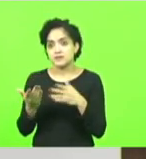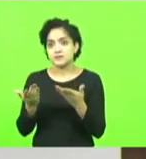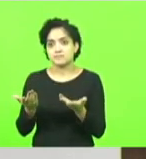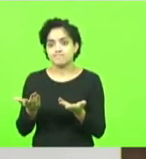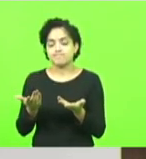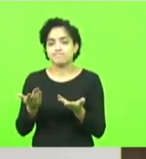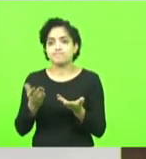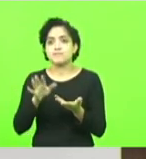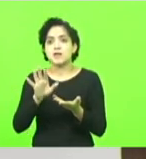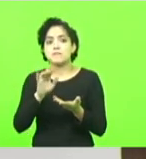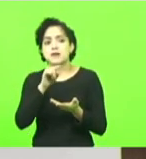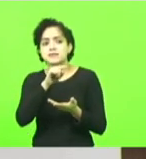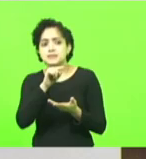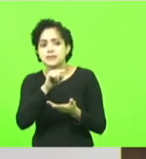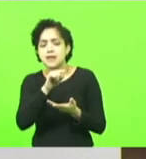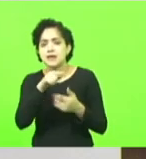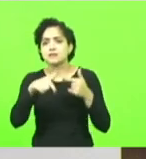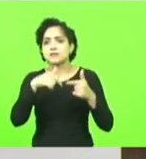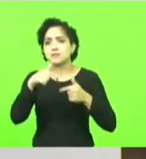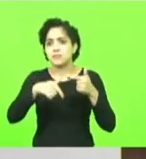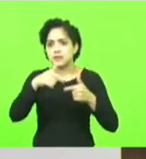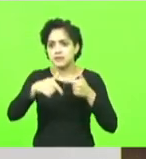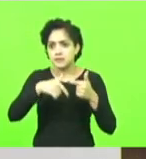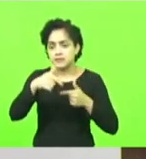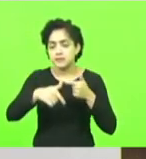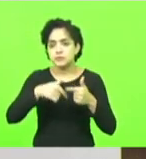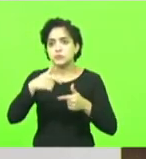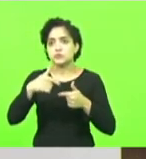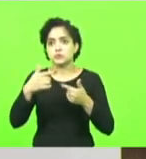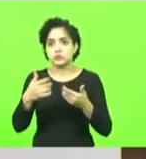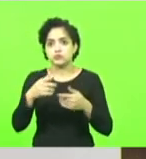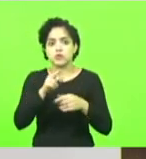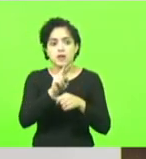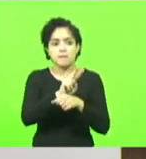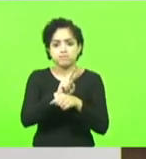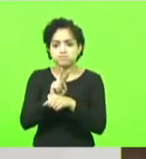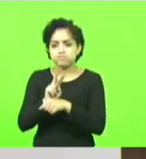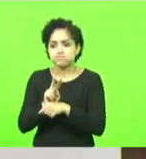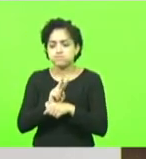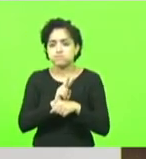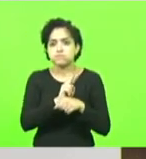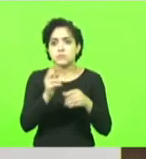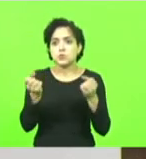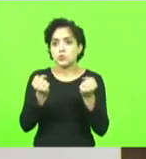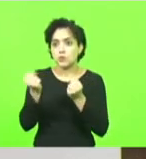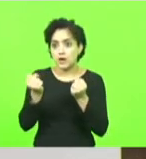Mas o praça que está lá fazendo a ronda dentro da viatura,